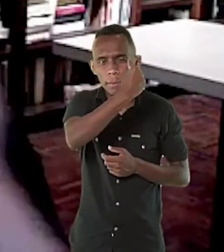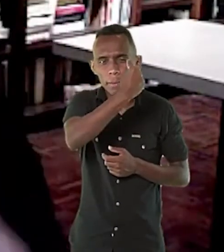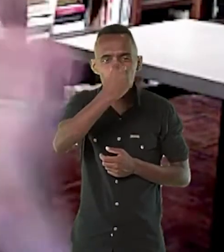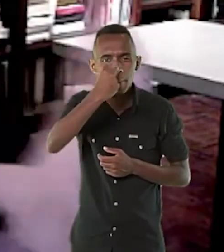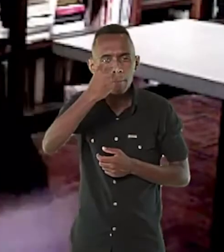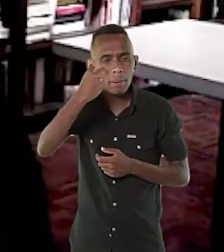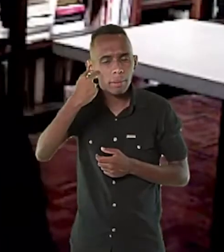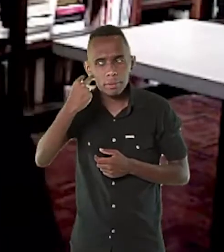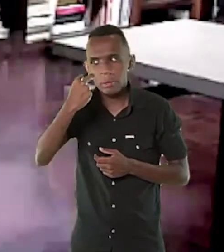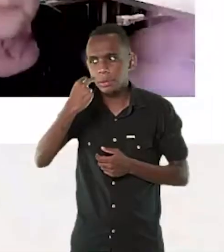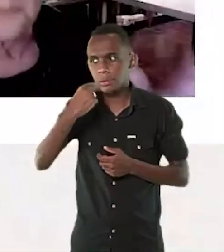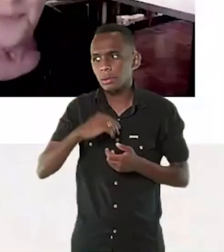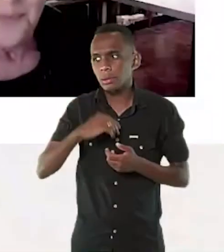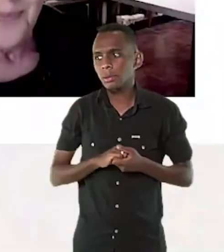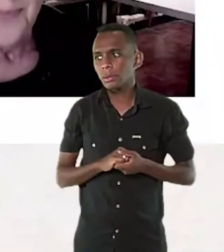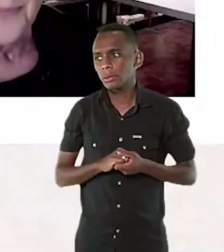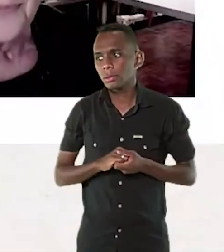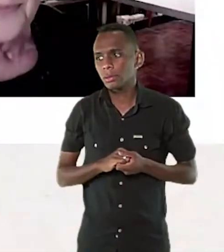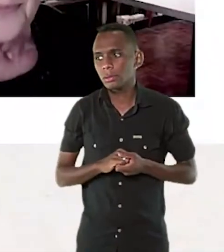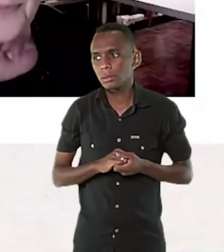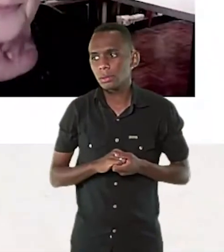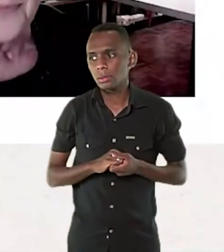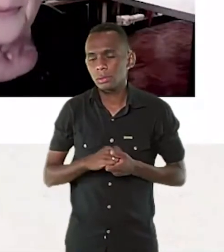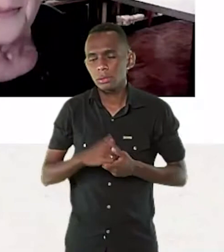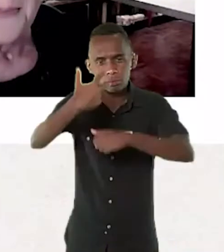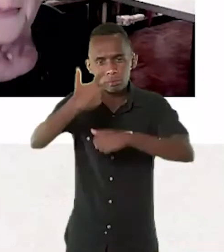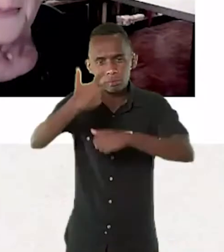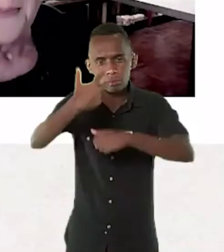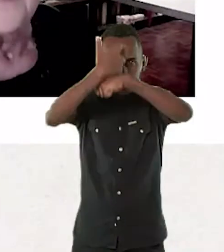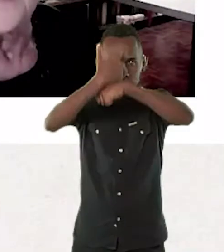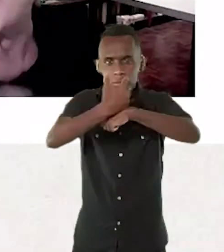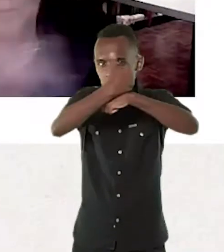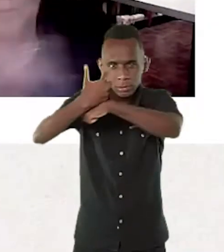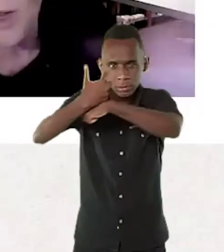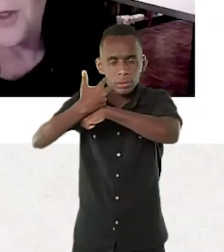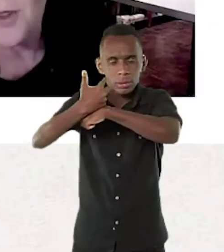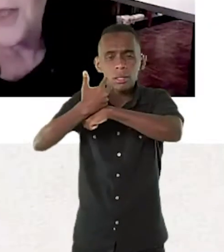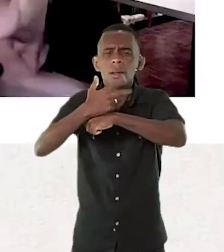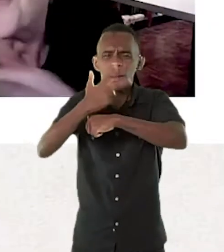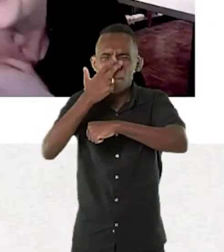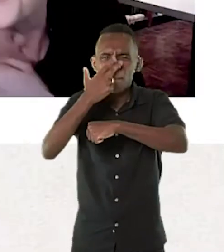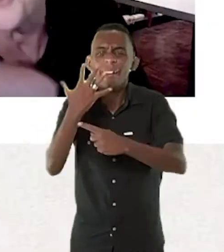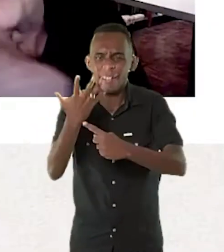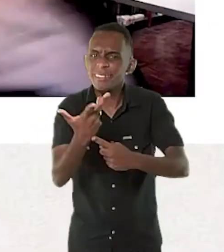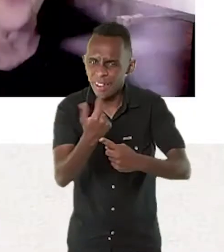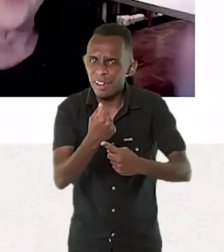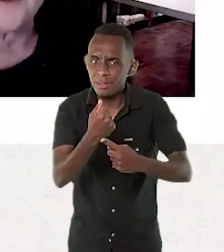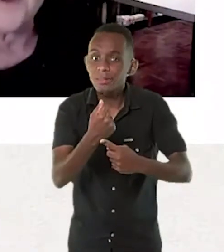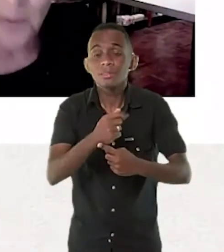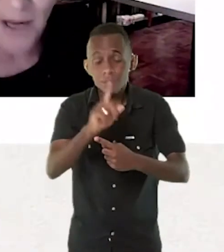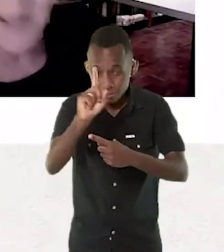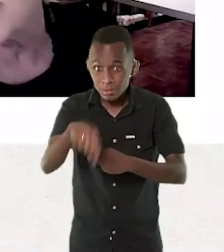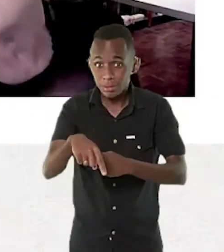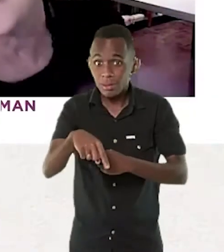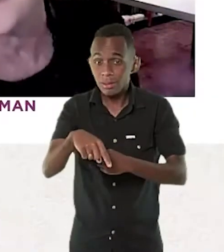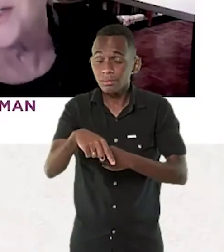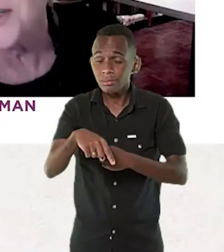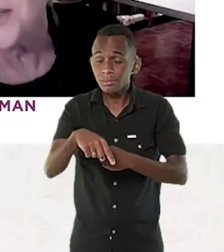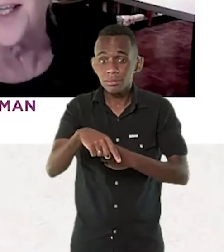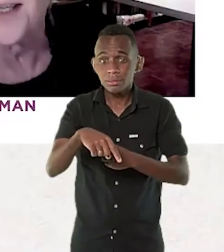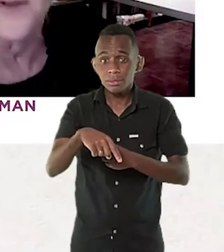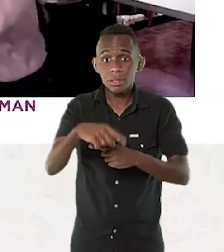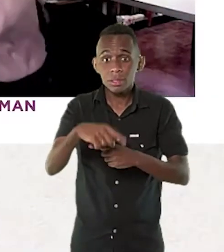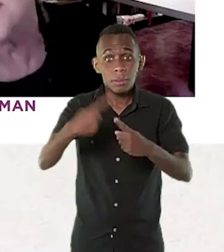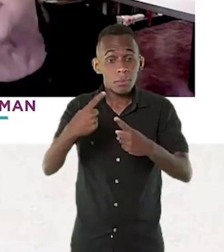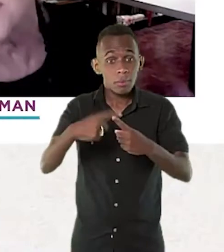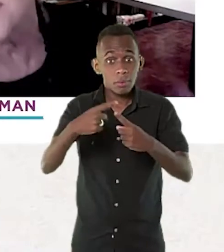linhas. Não, de certa forma é arte. Não, assim, que foi de tal forma popularizada que você